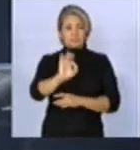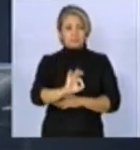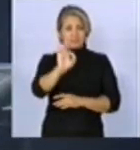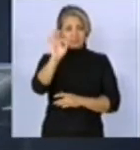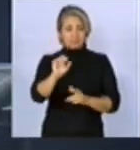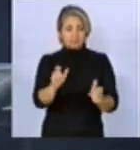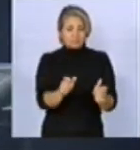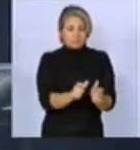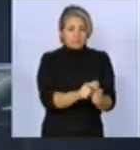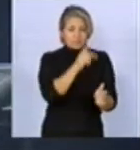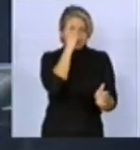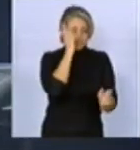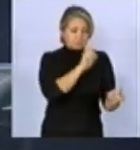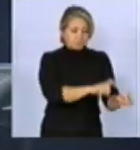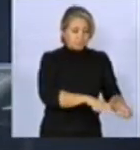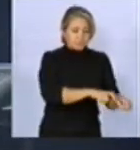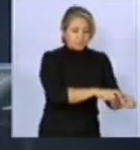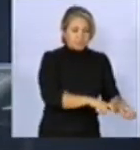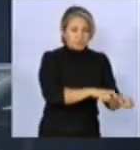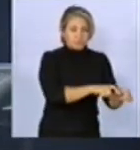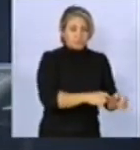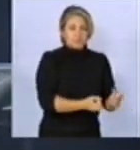porcento de pequenos produtores